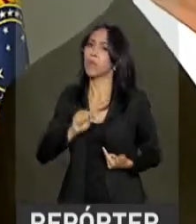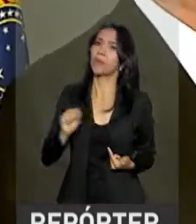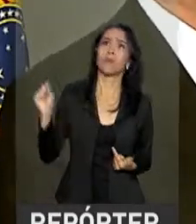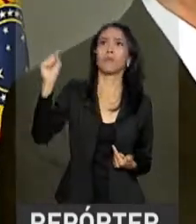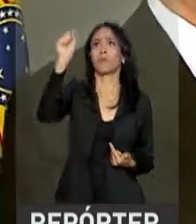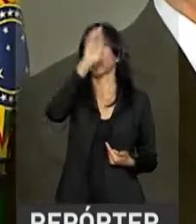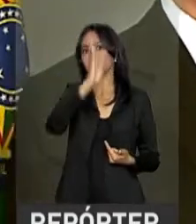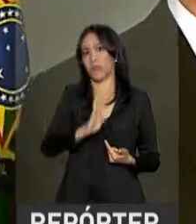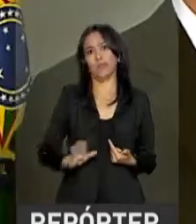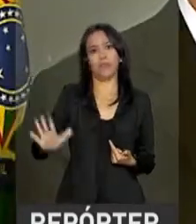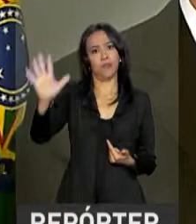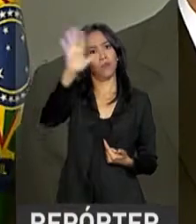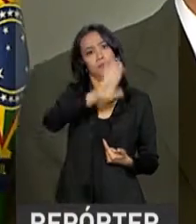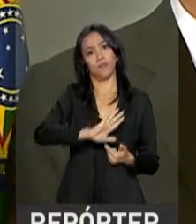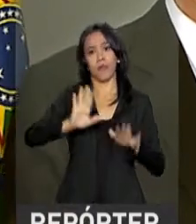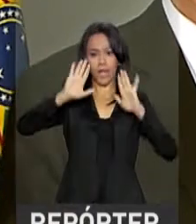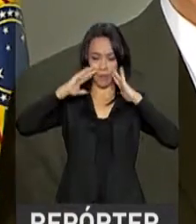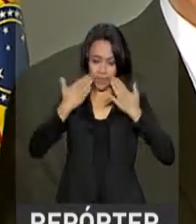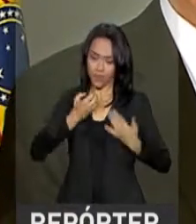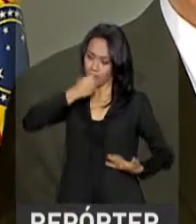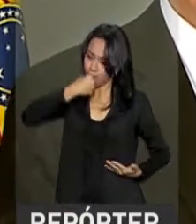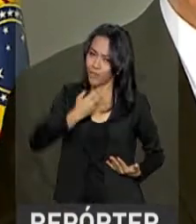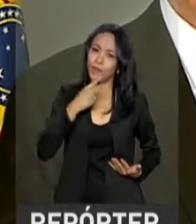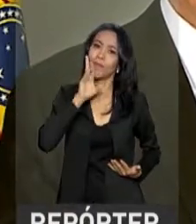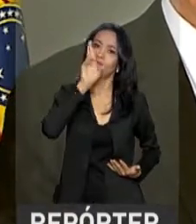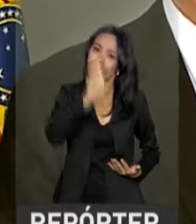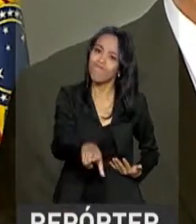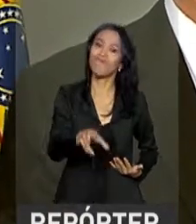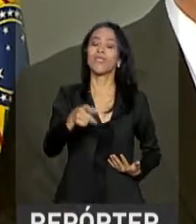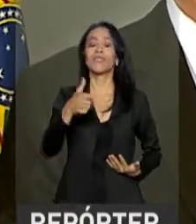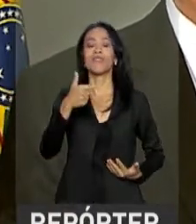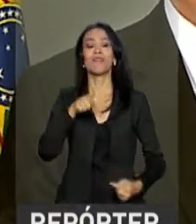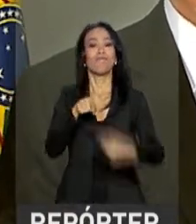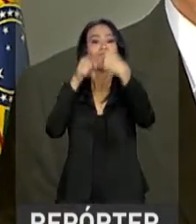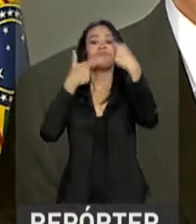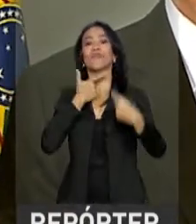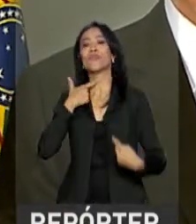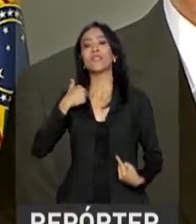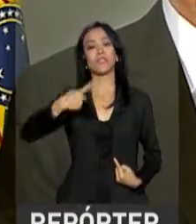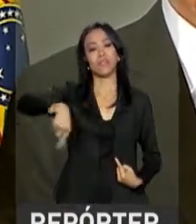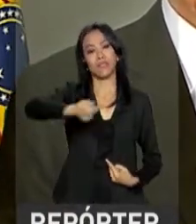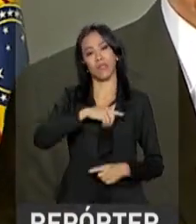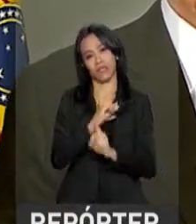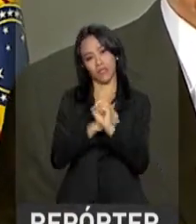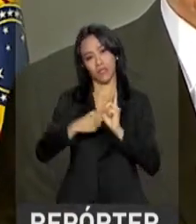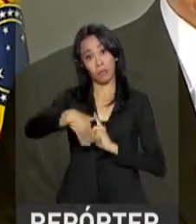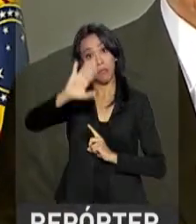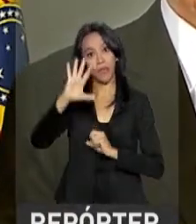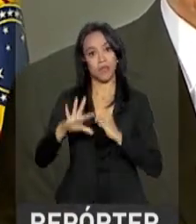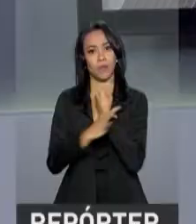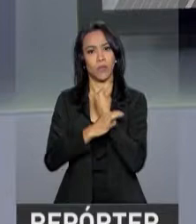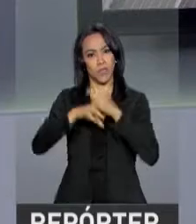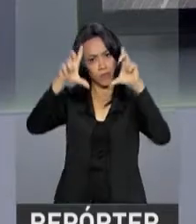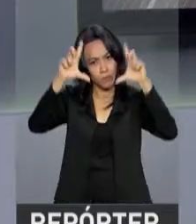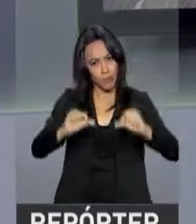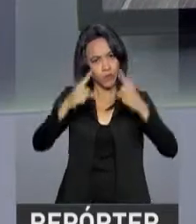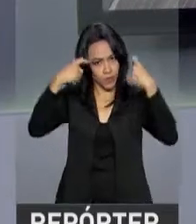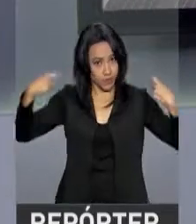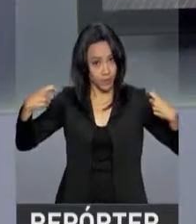nacional apresentando resultados que vão ao encontro do desejo de todos e mais segurança menos violência